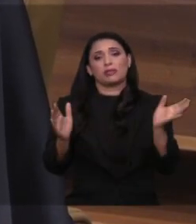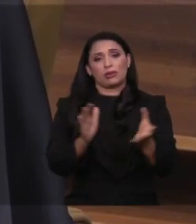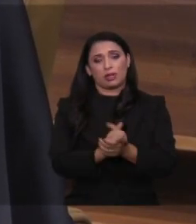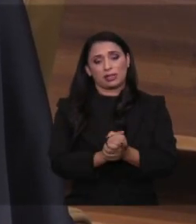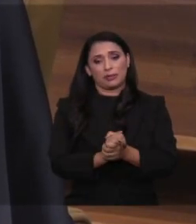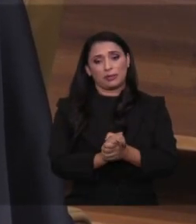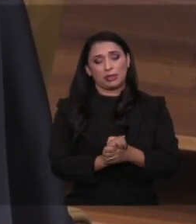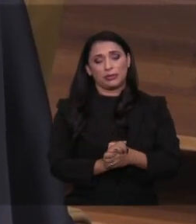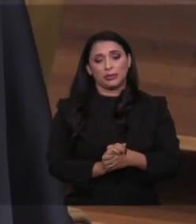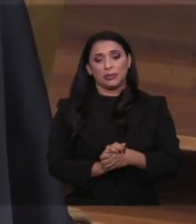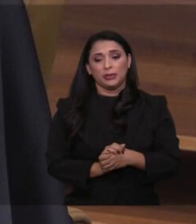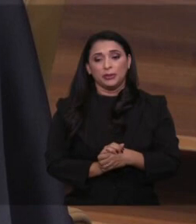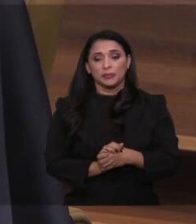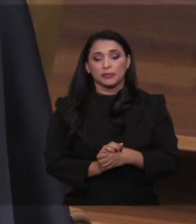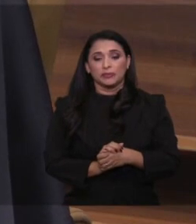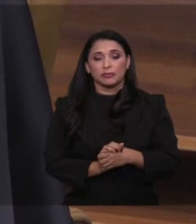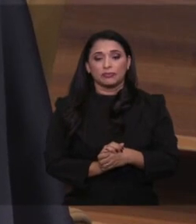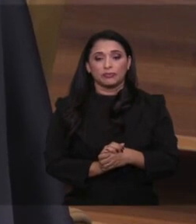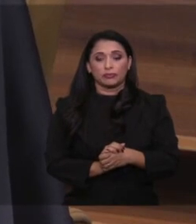Pois bem,